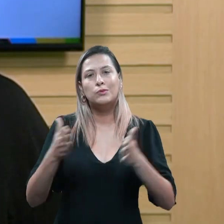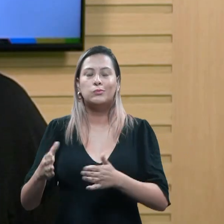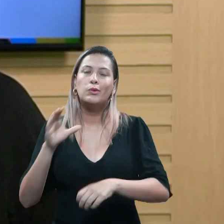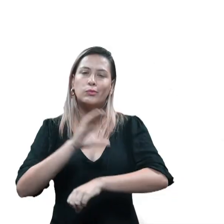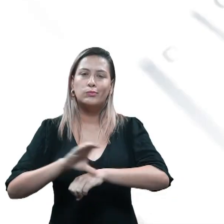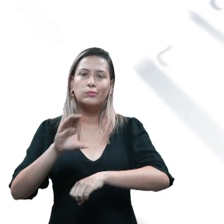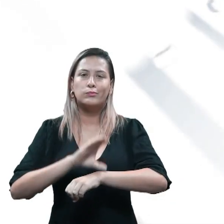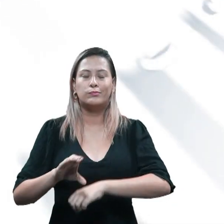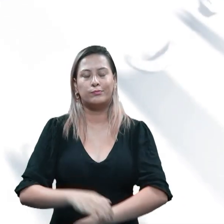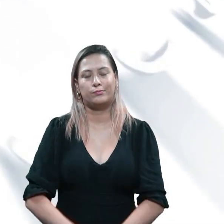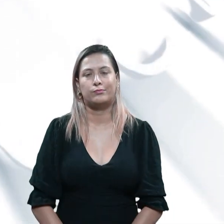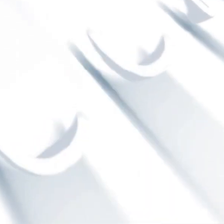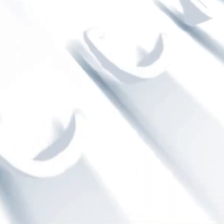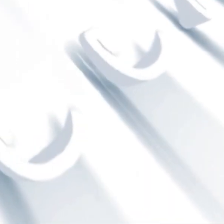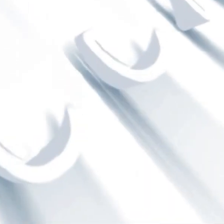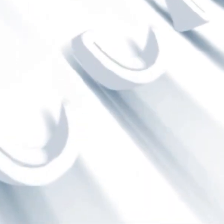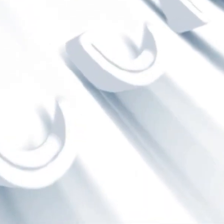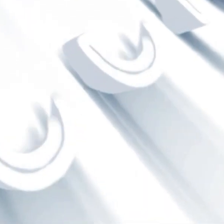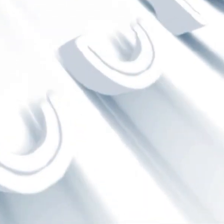curso.